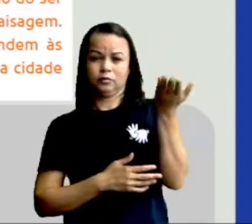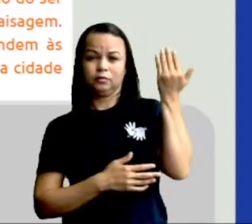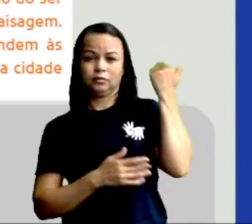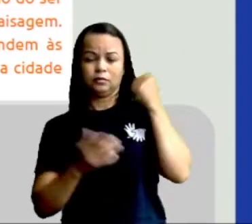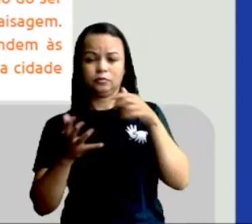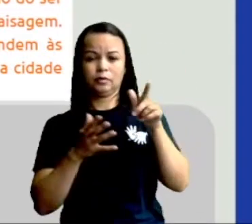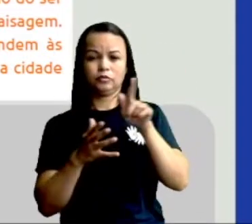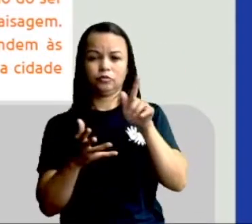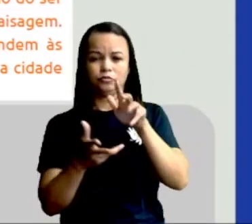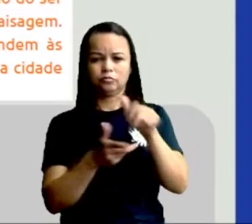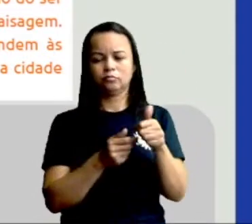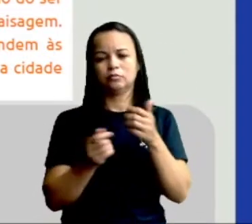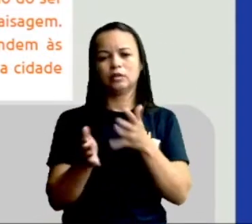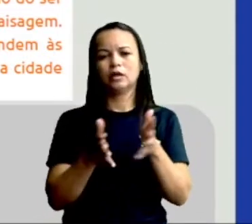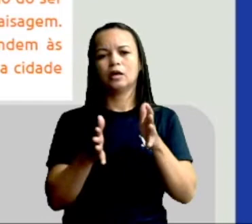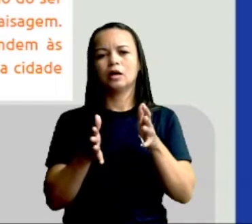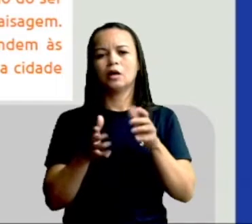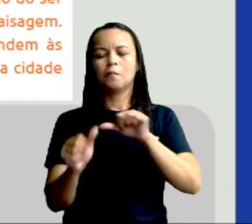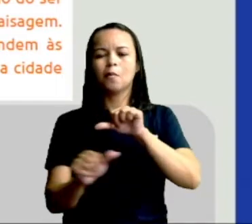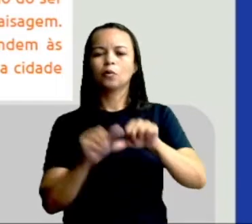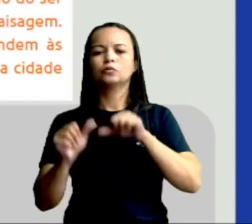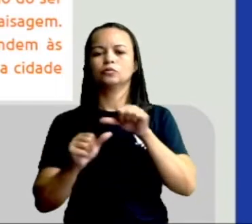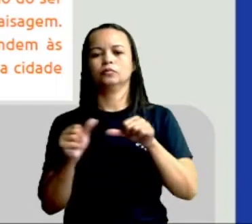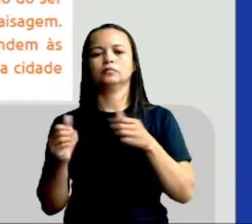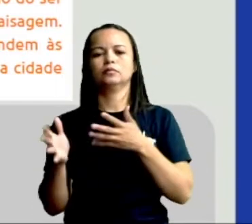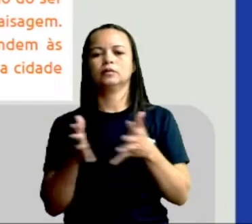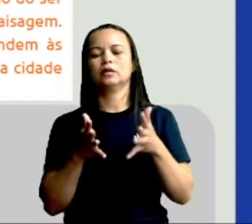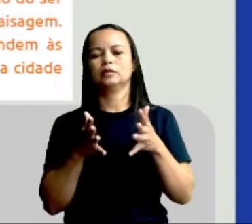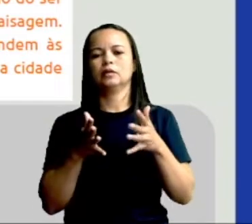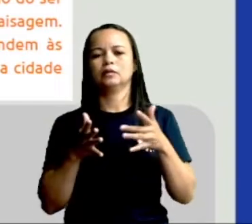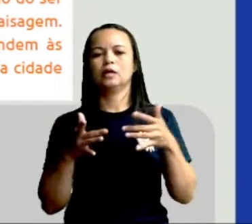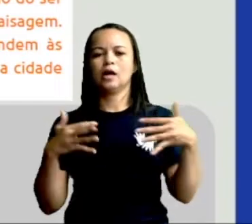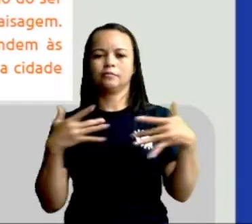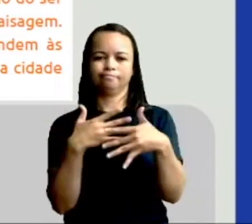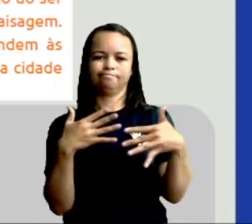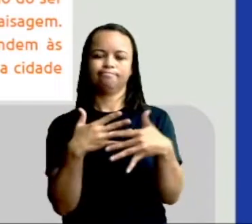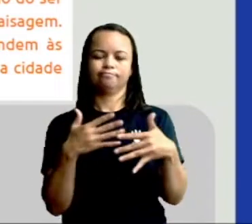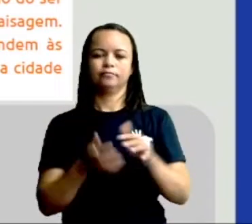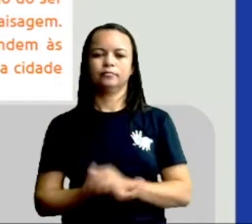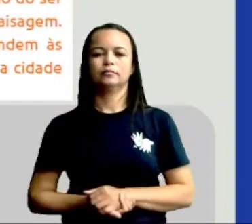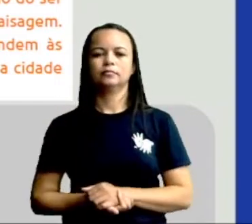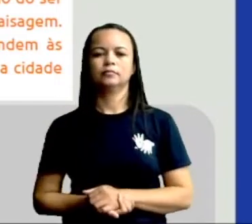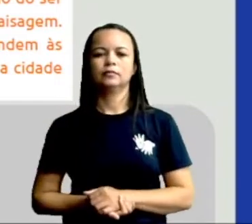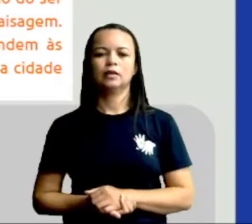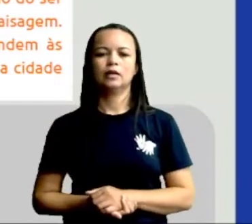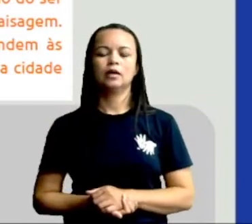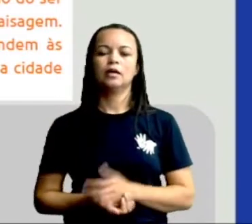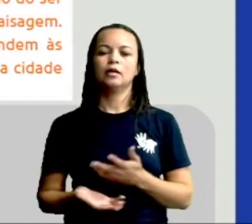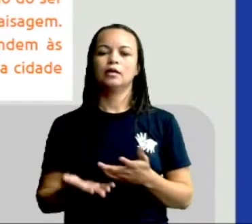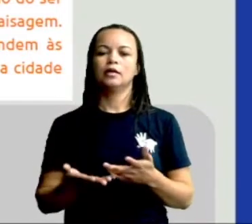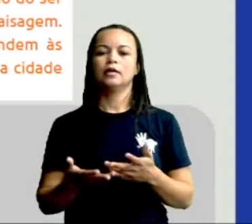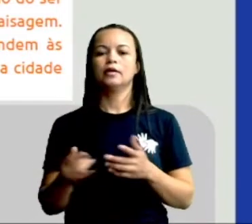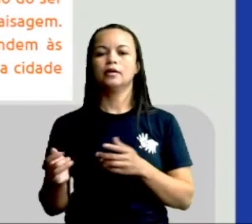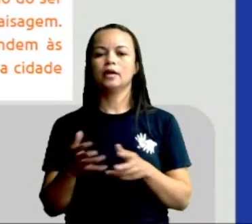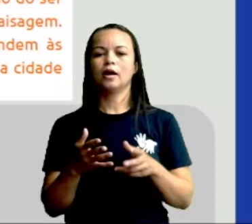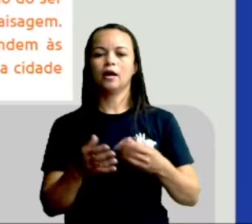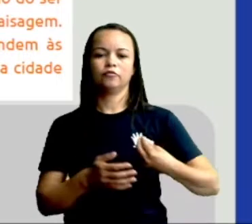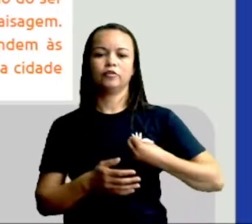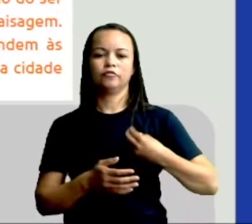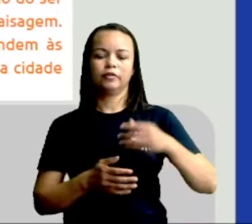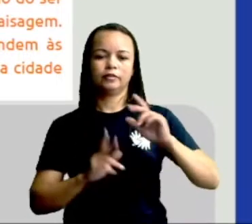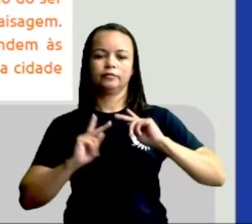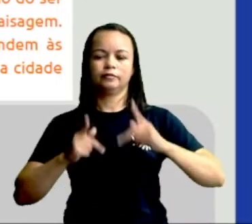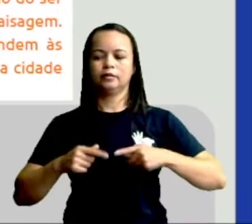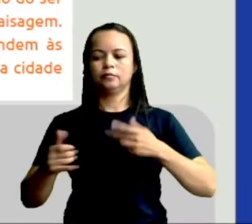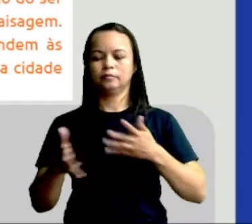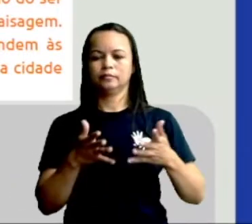faço geográfico alterou-se por completo mediante a urbanização EA apropriação do ser humano segundo